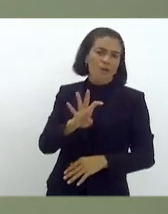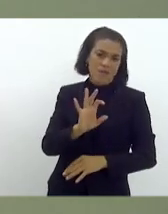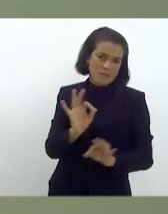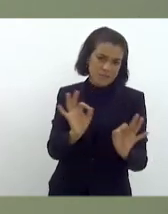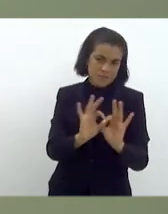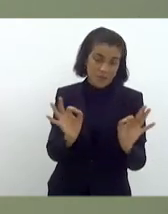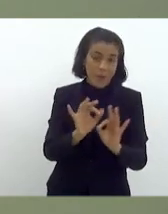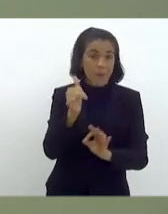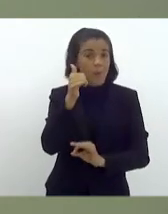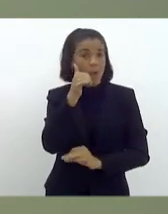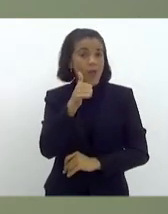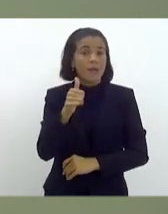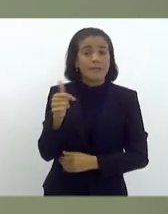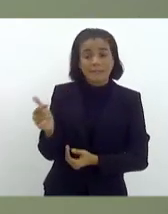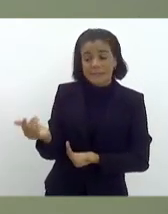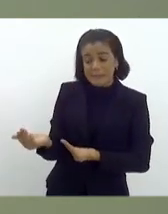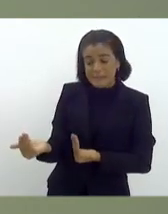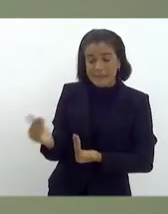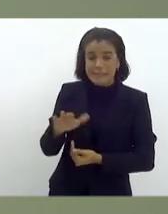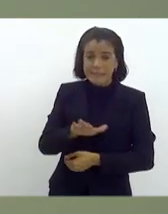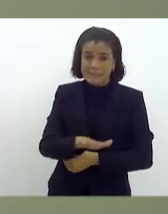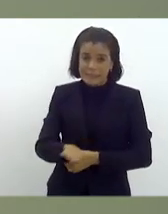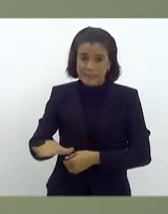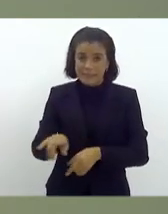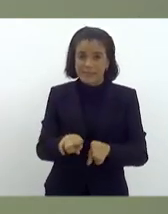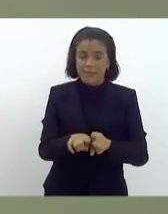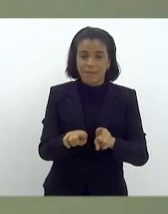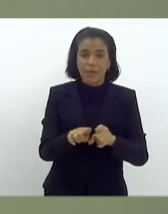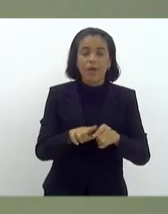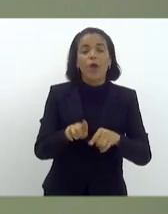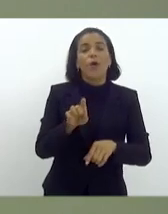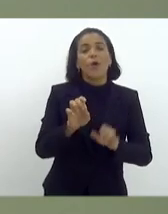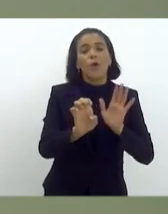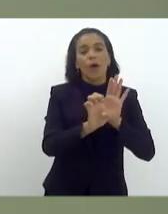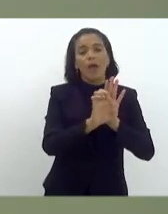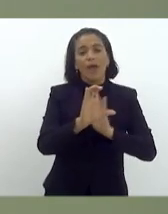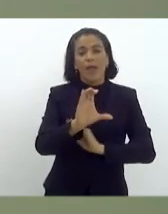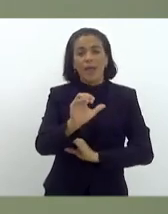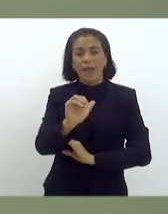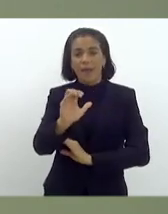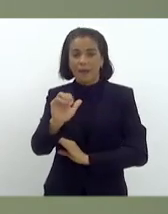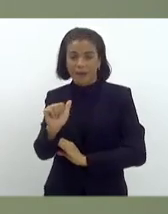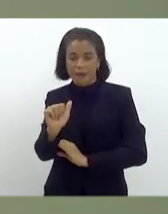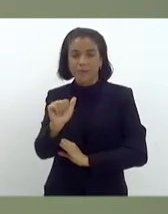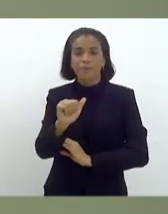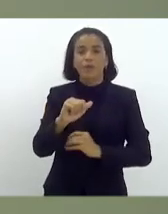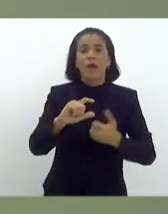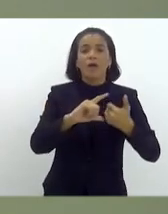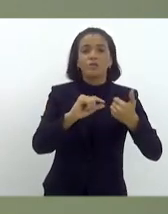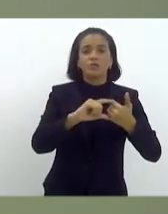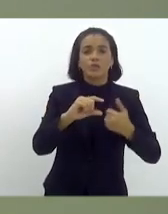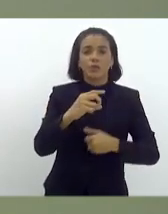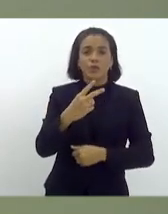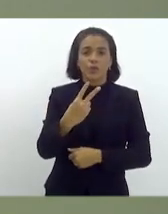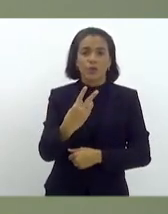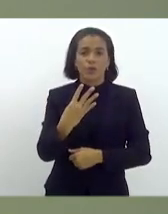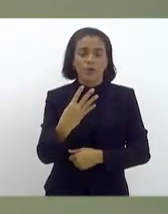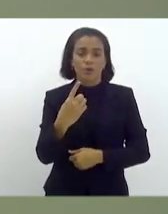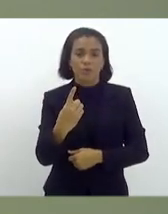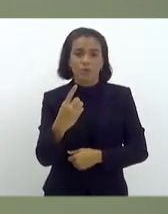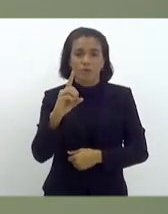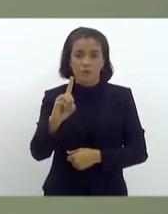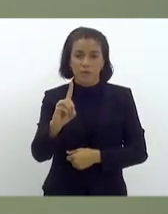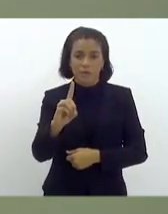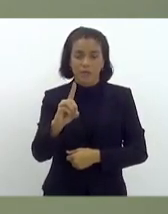em mulheres e meninas né esse é um crime previsto no Estatuto da Criança e do Adolescente que é o artigo 241 D ele